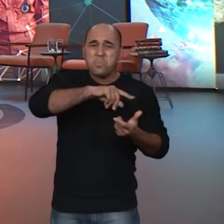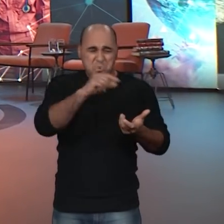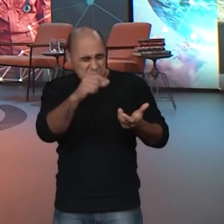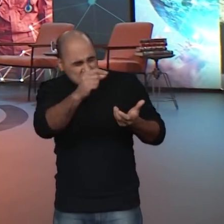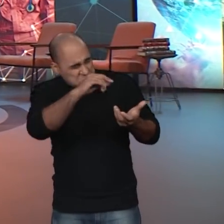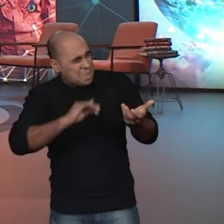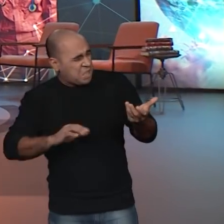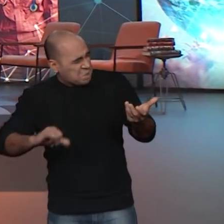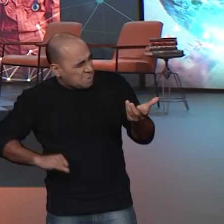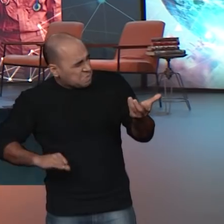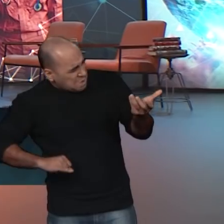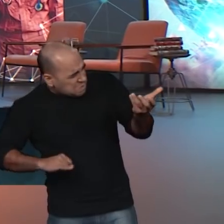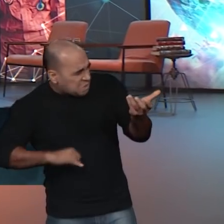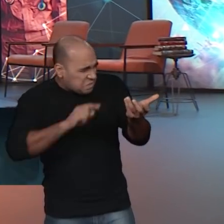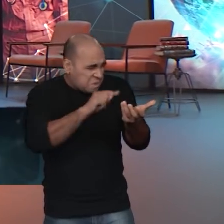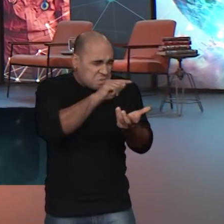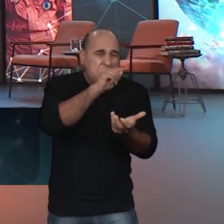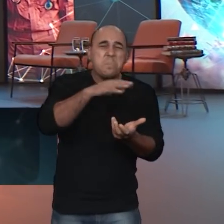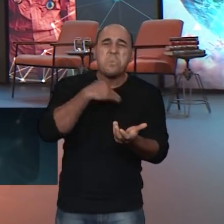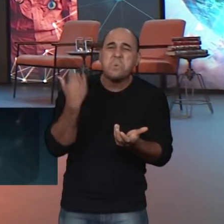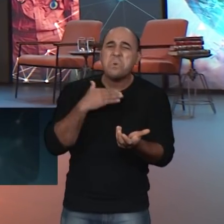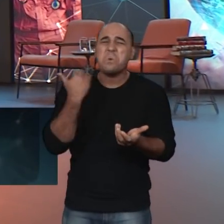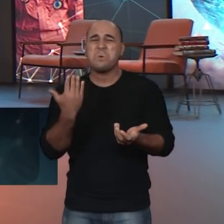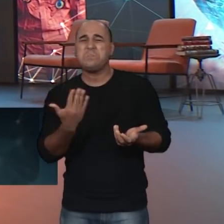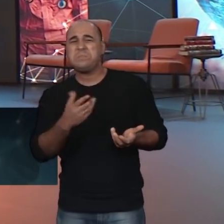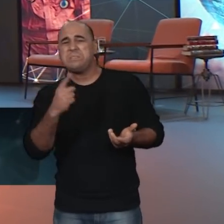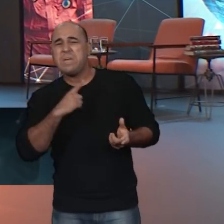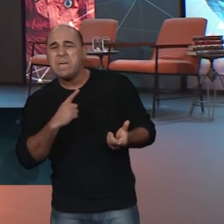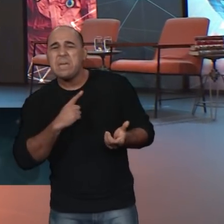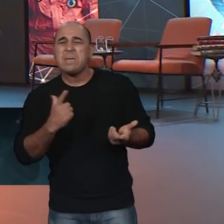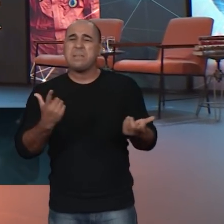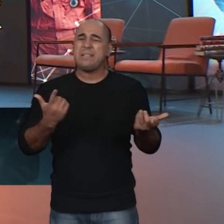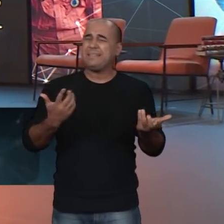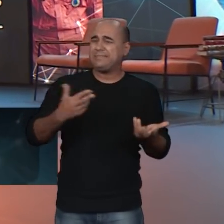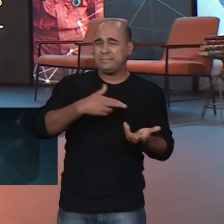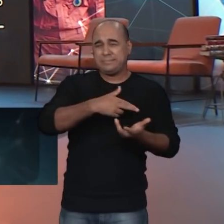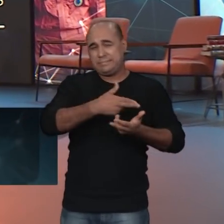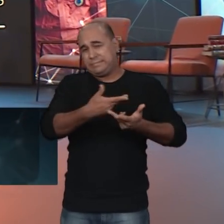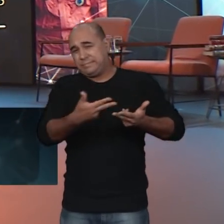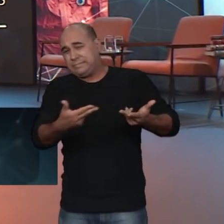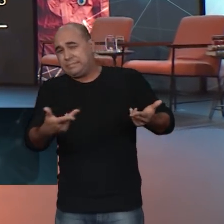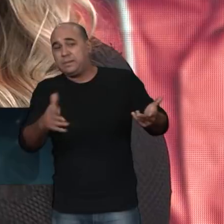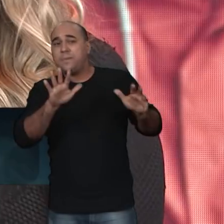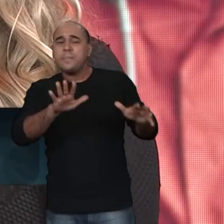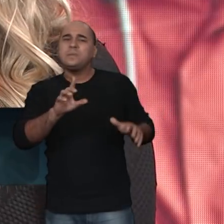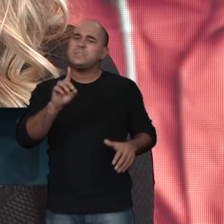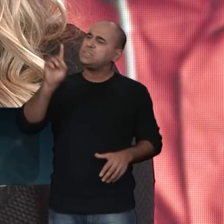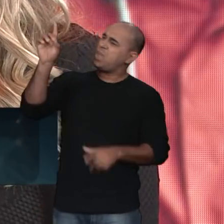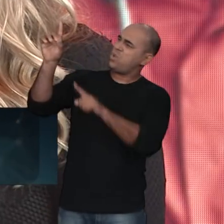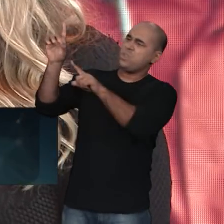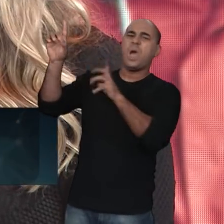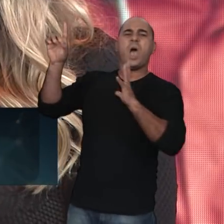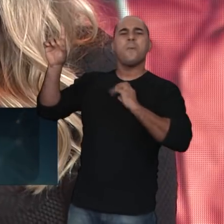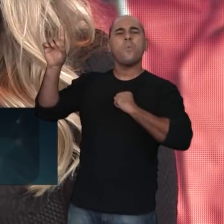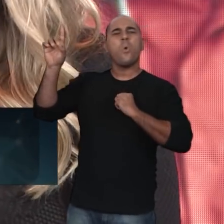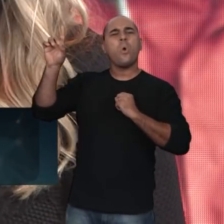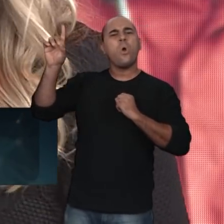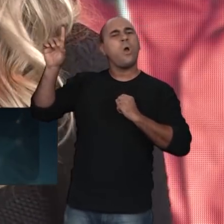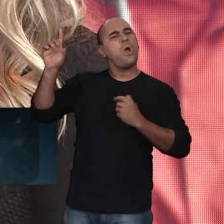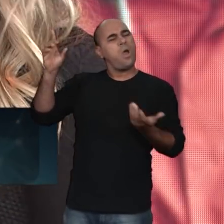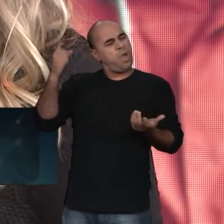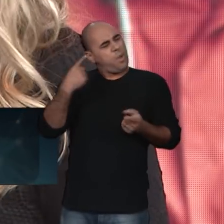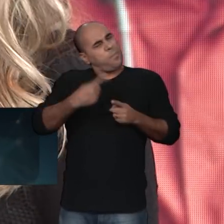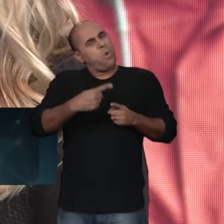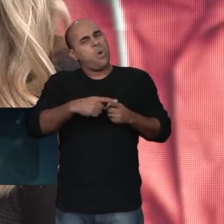Deus de amor, né? Por que a gente está sofrendo desse jeito? Isso. Então, hoje a gente vai estudar isso e esse é um dos assuntos que tem aí, ó,